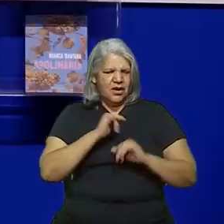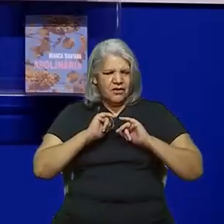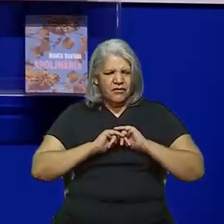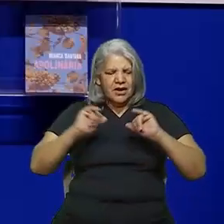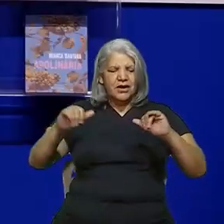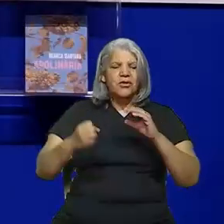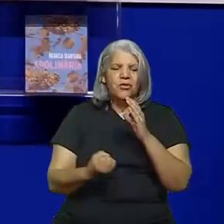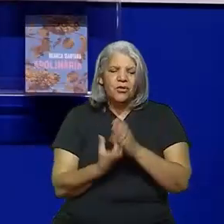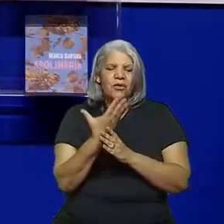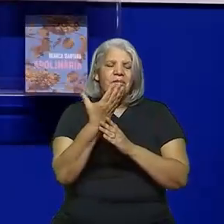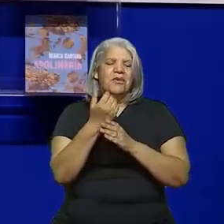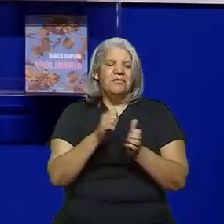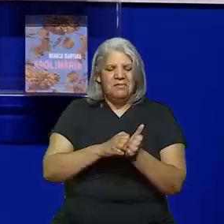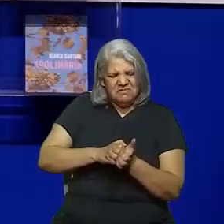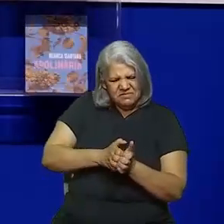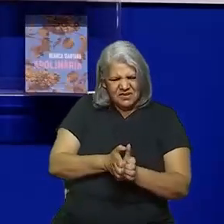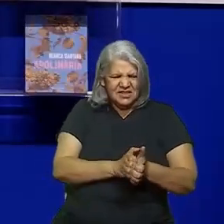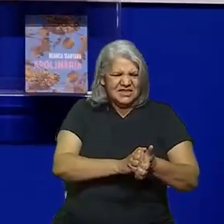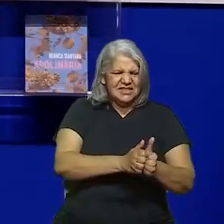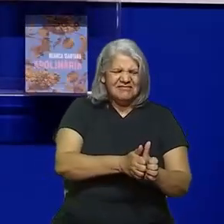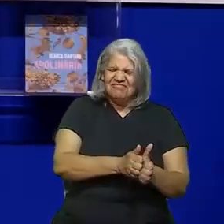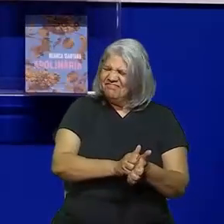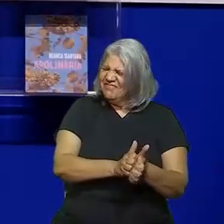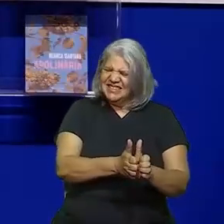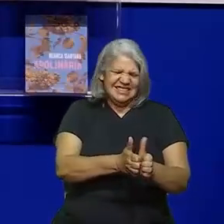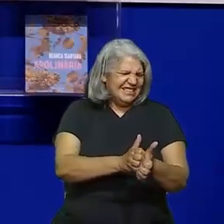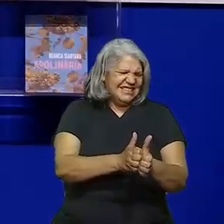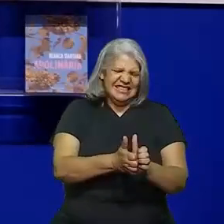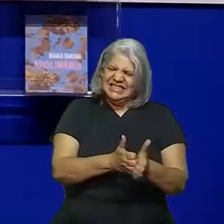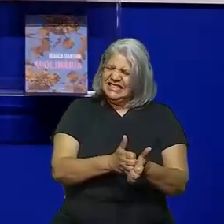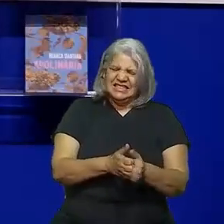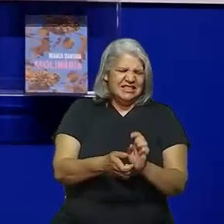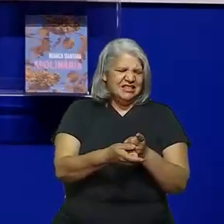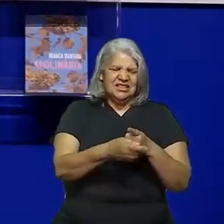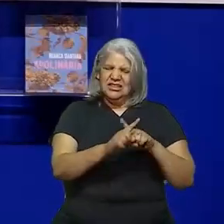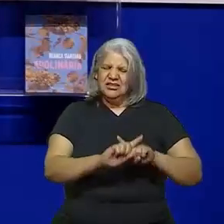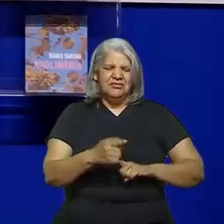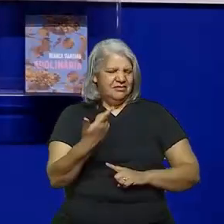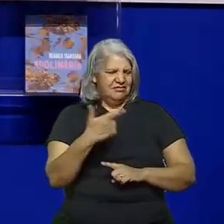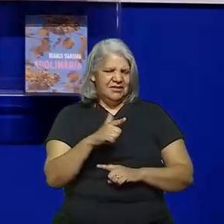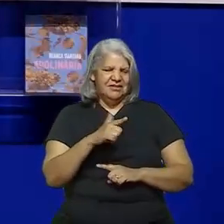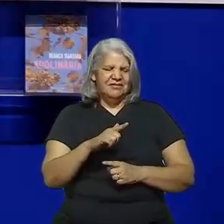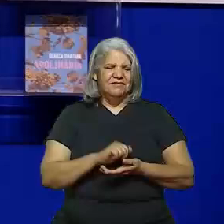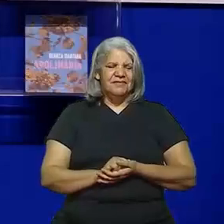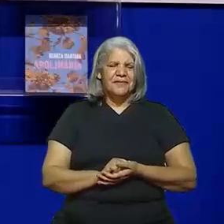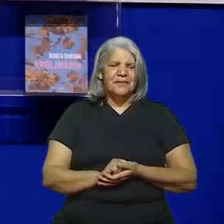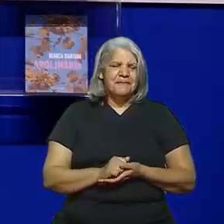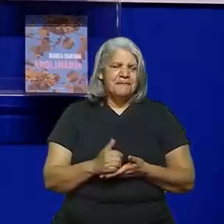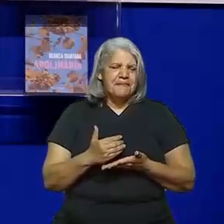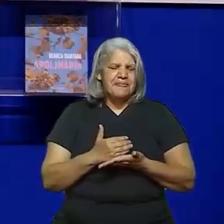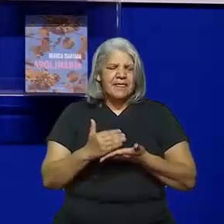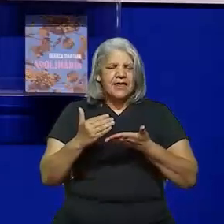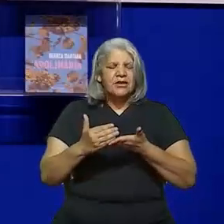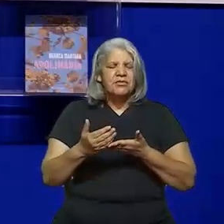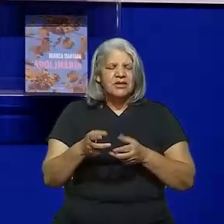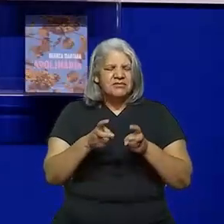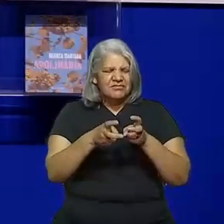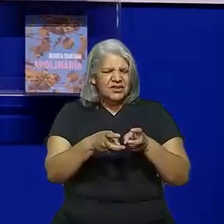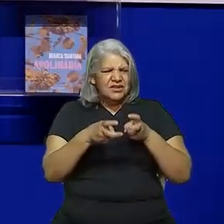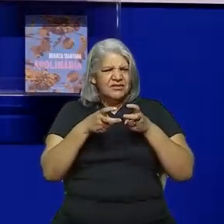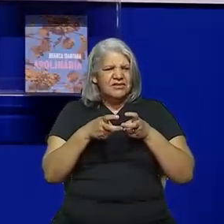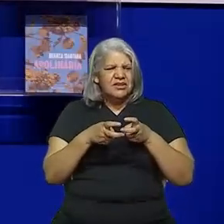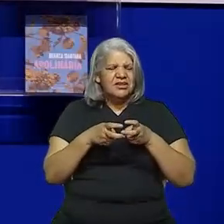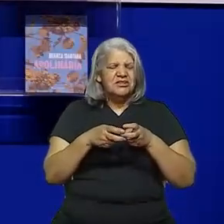esse mecanismo para perseguir uma pessoa indefesa, né? Sempre. E aí comecei a ver que isso já existia